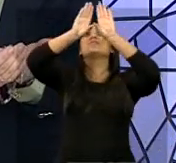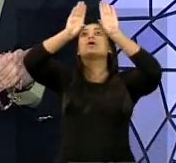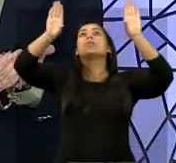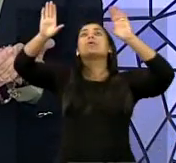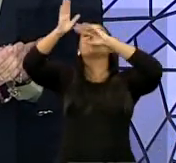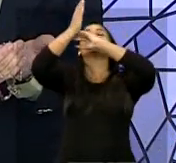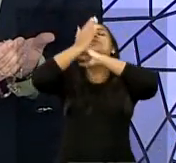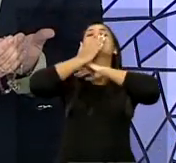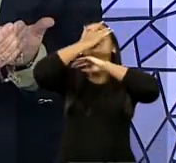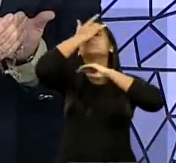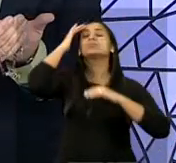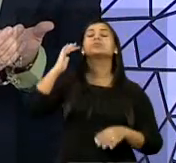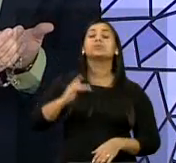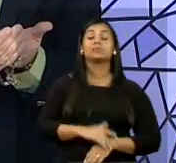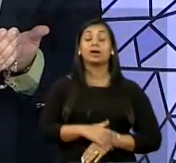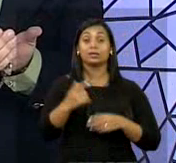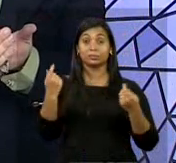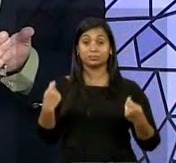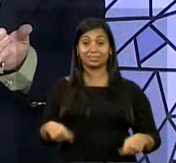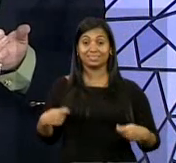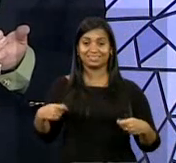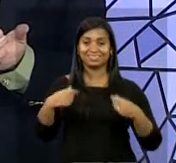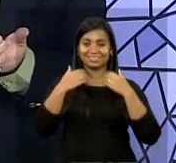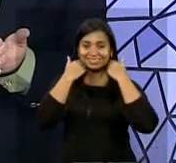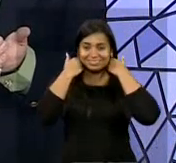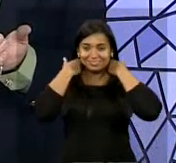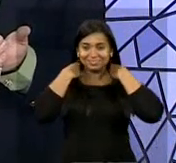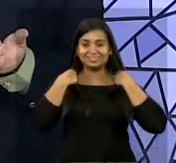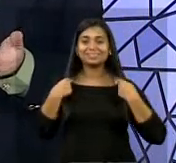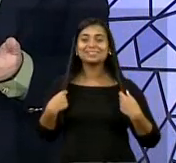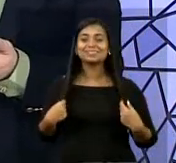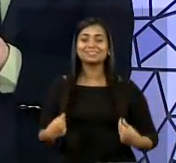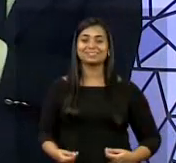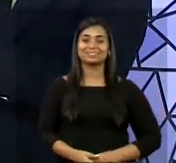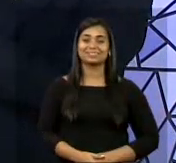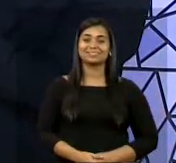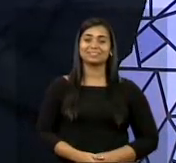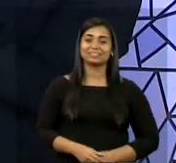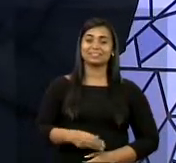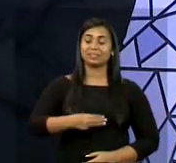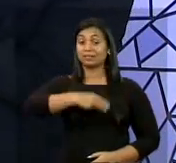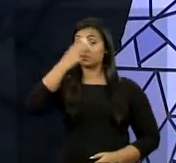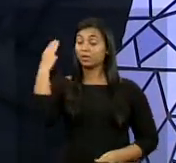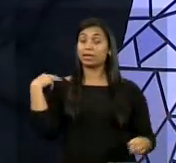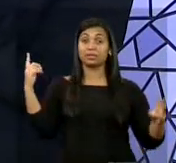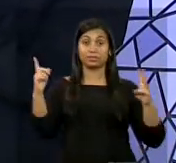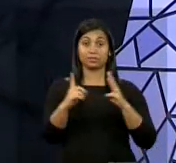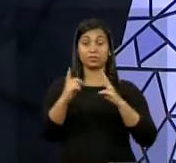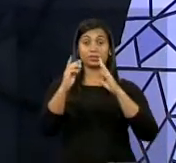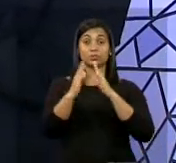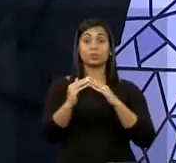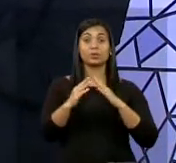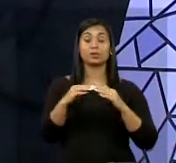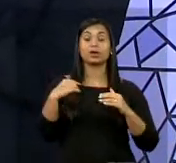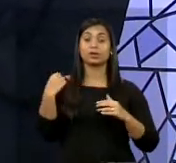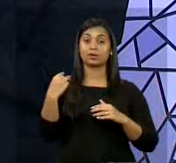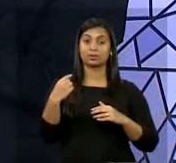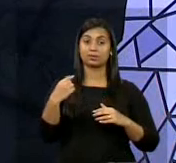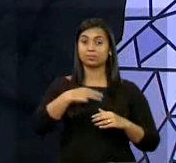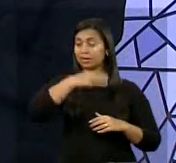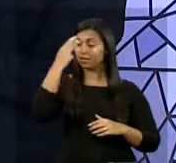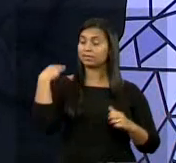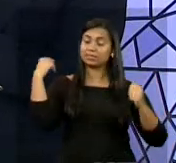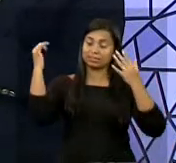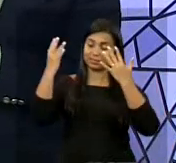levai as almas todas para o céu e socorrei principalmente as que mais precisarem. Nossa Senhora de Fátima, Nossa Senhora